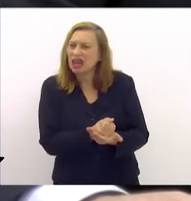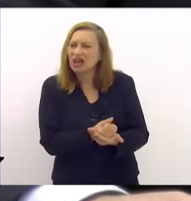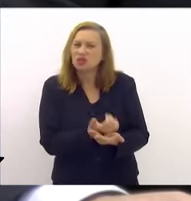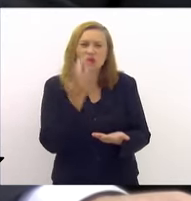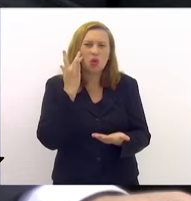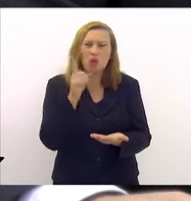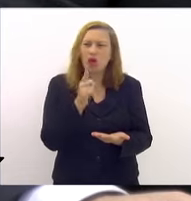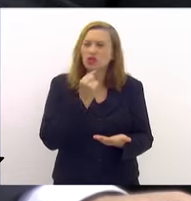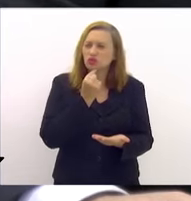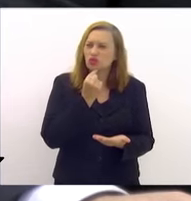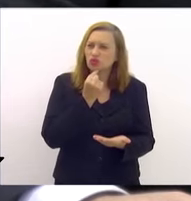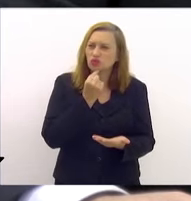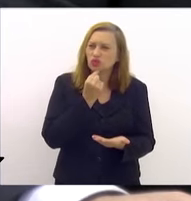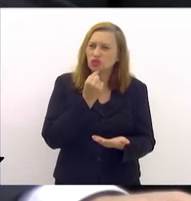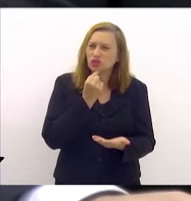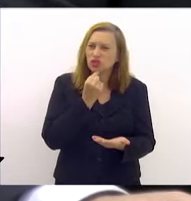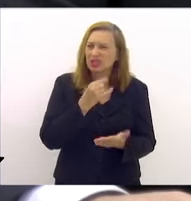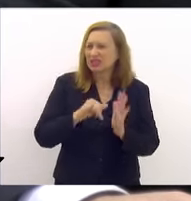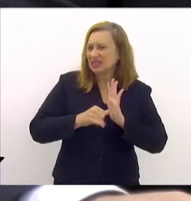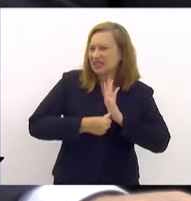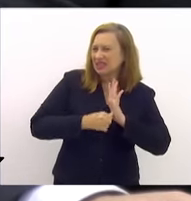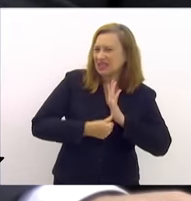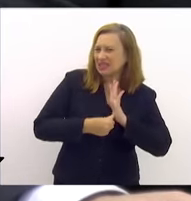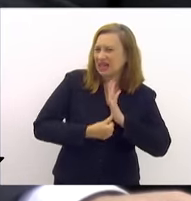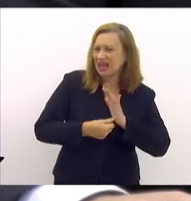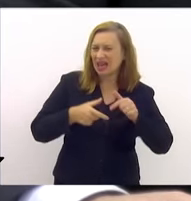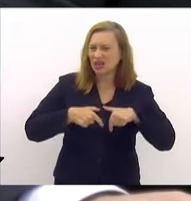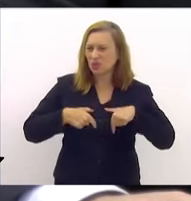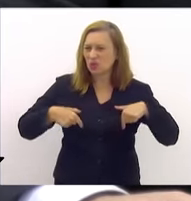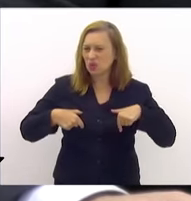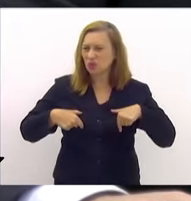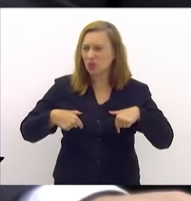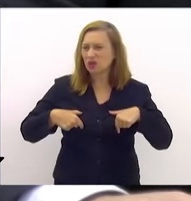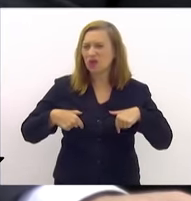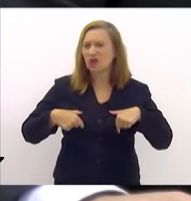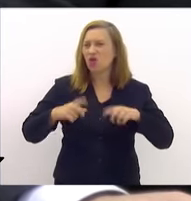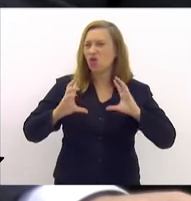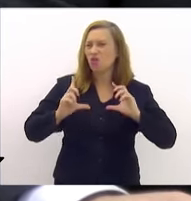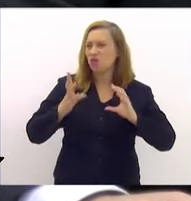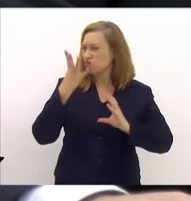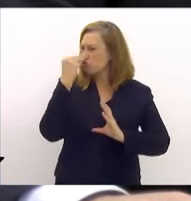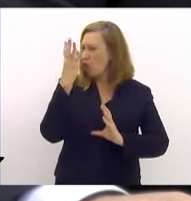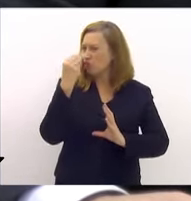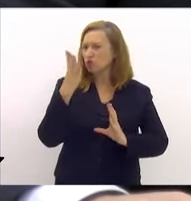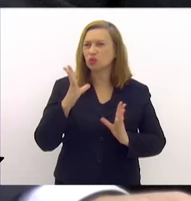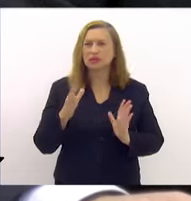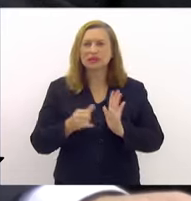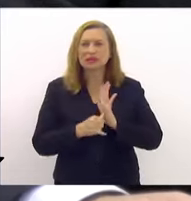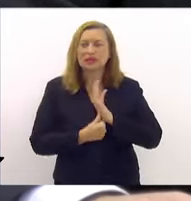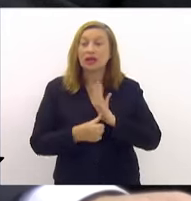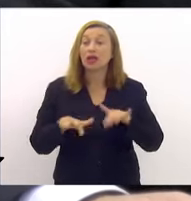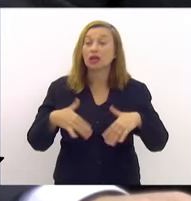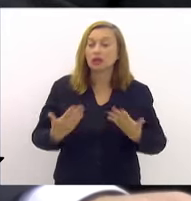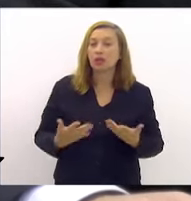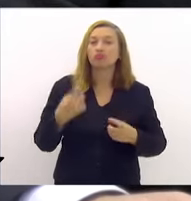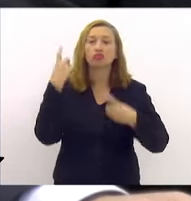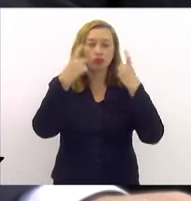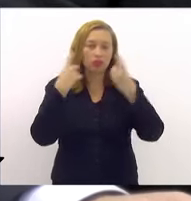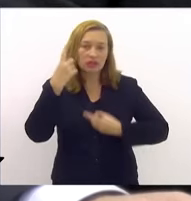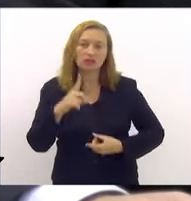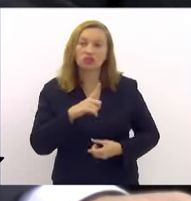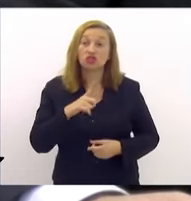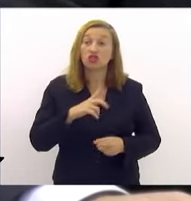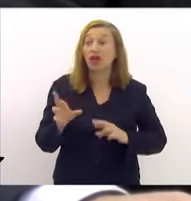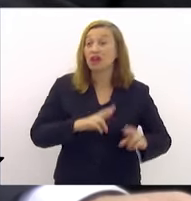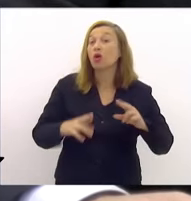uma... acho que a identidade, trazendo um crachá com a foto, com a identidade. Então, eles tinham muita preocupação em